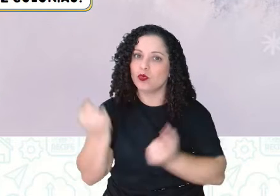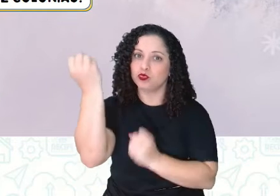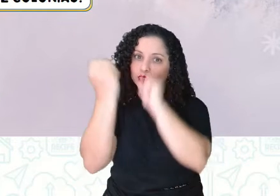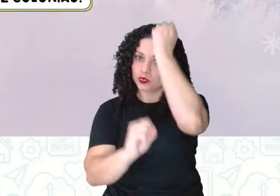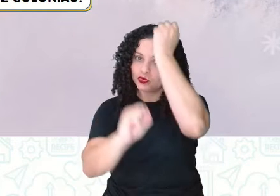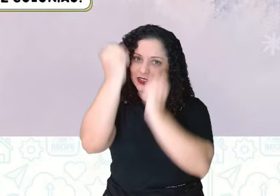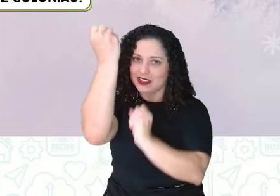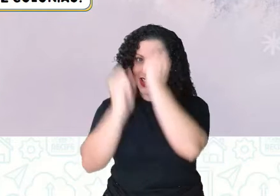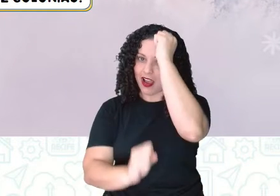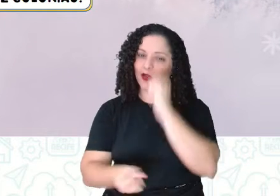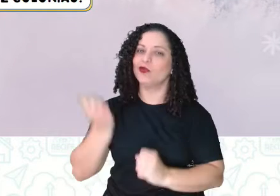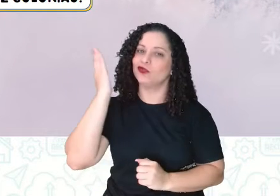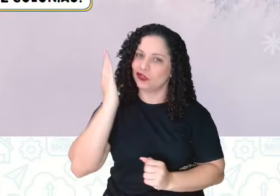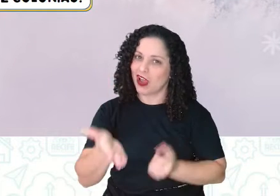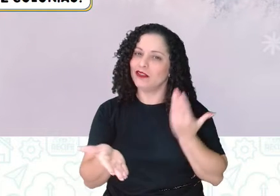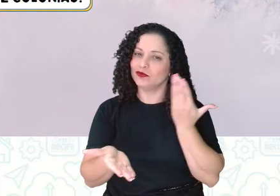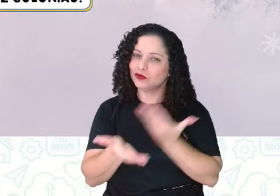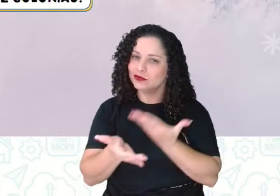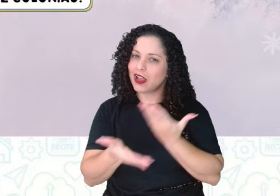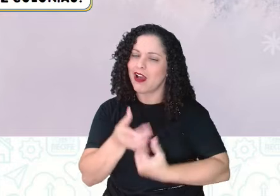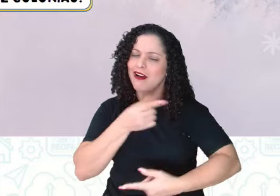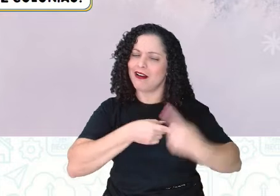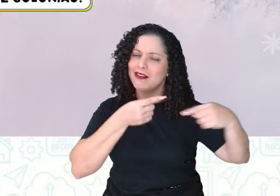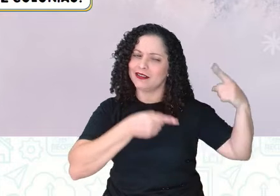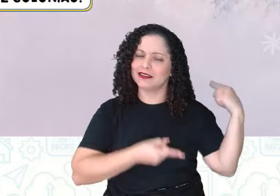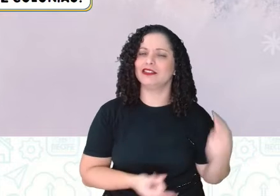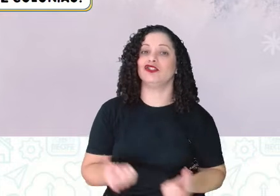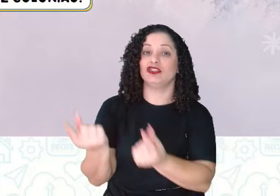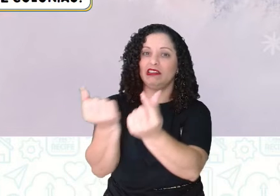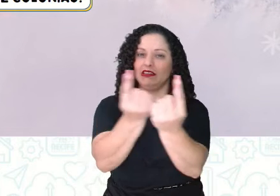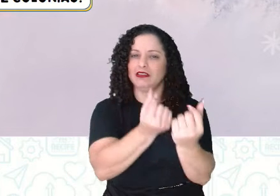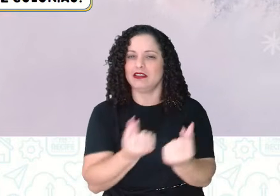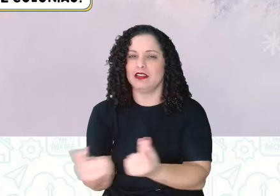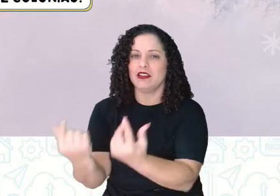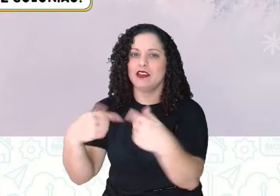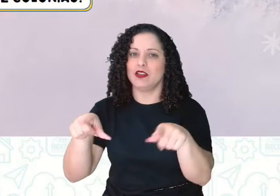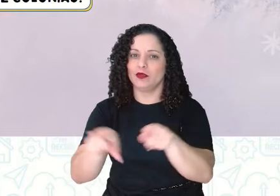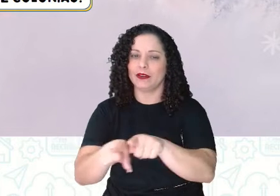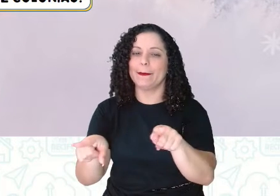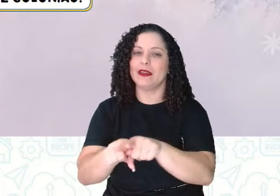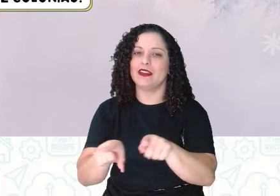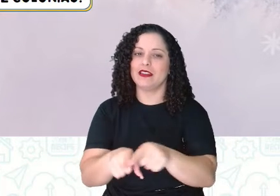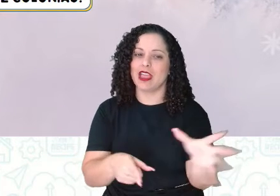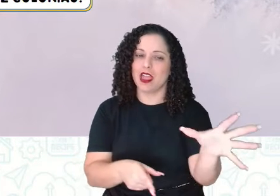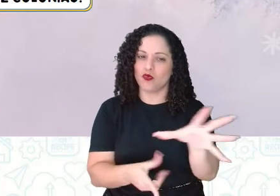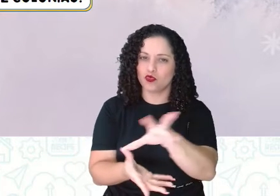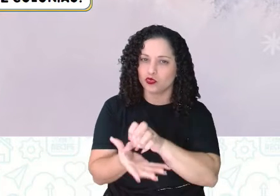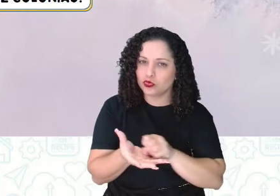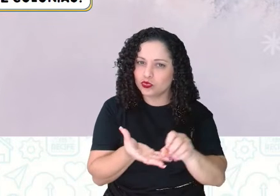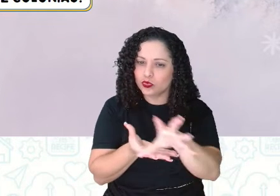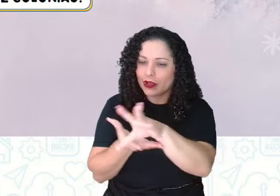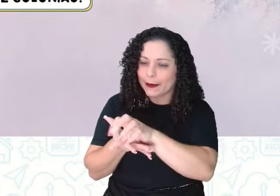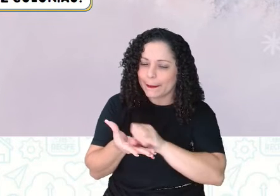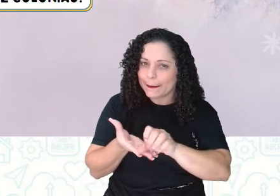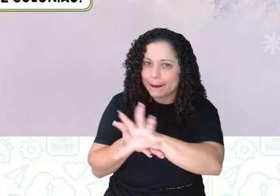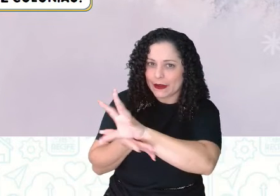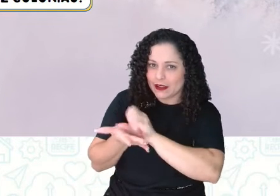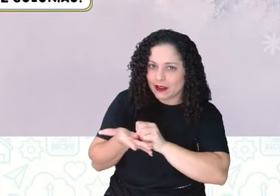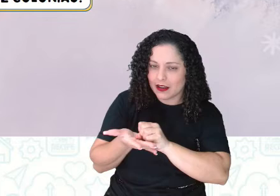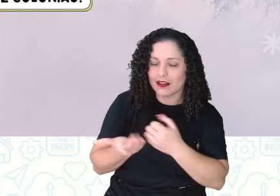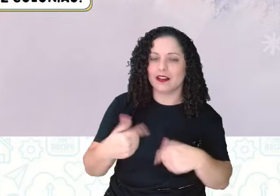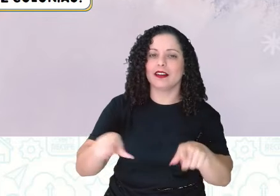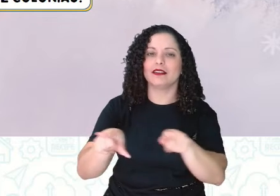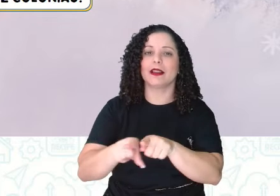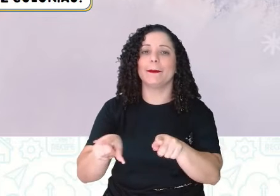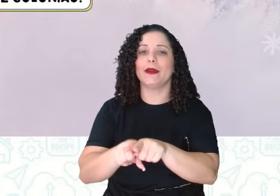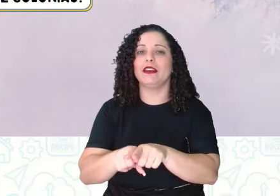Industrial, que a gente falou, né, a necessidade de maior arrecadação por parte da coroa, a maior presença também